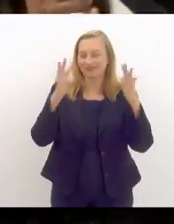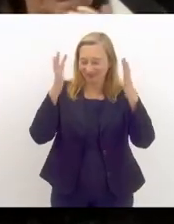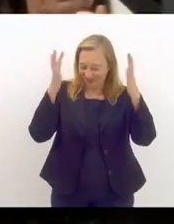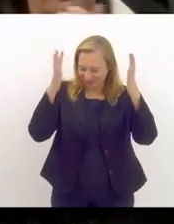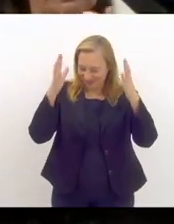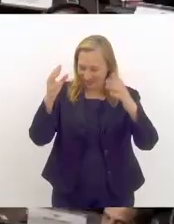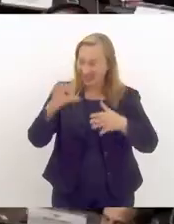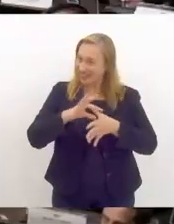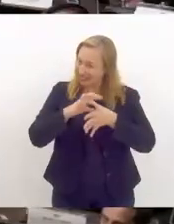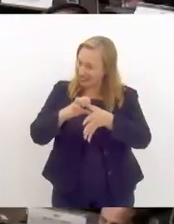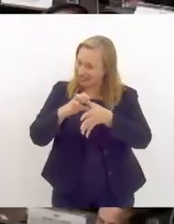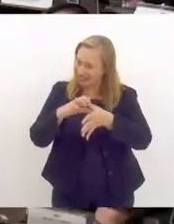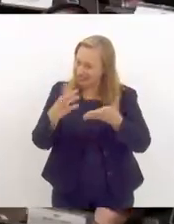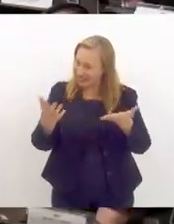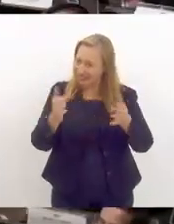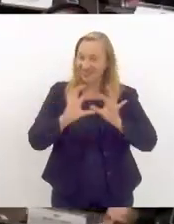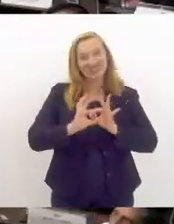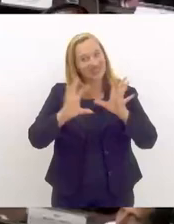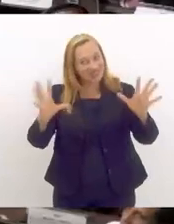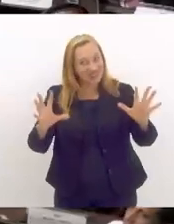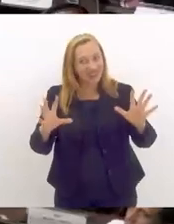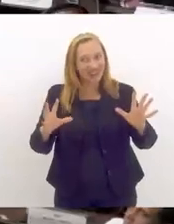líder democrático,